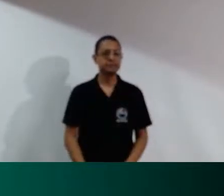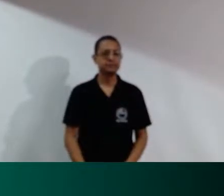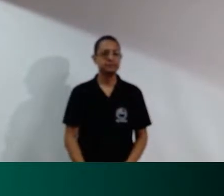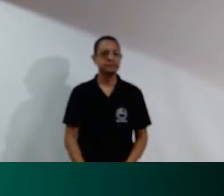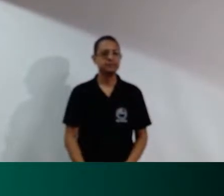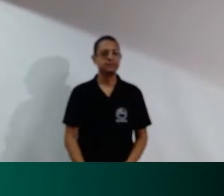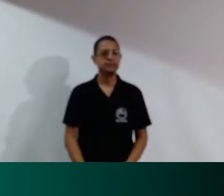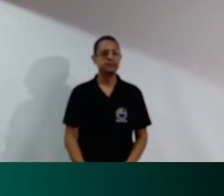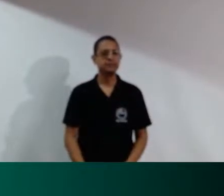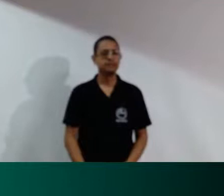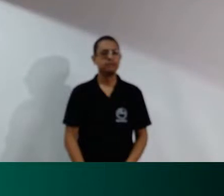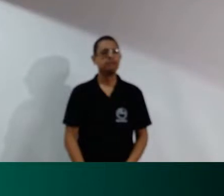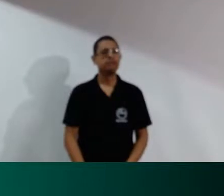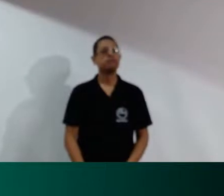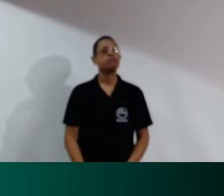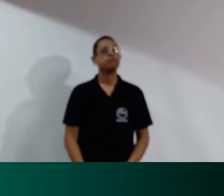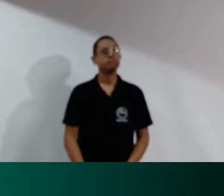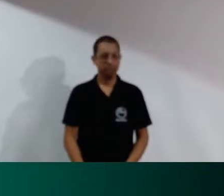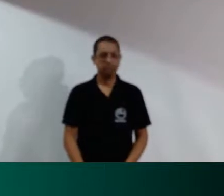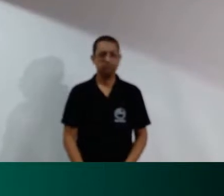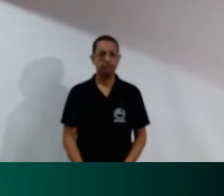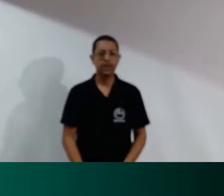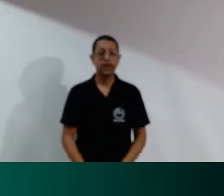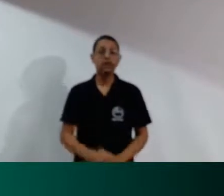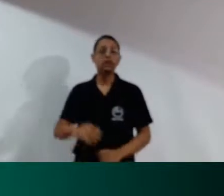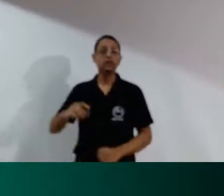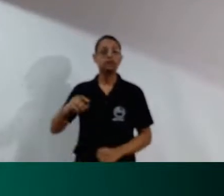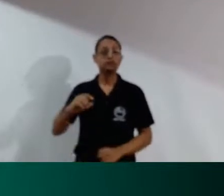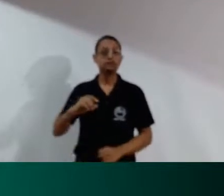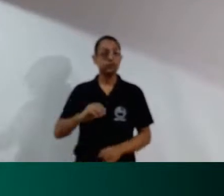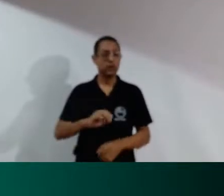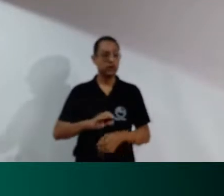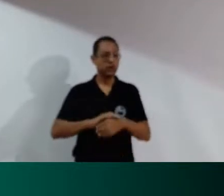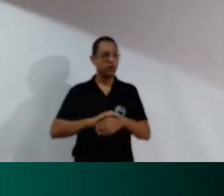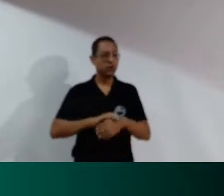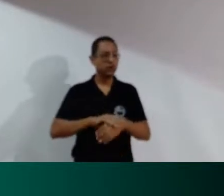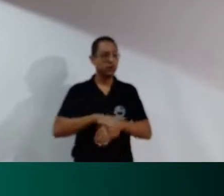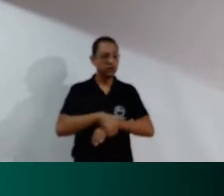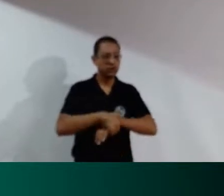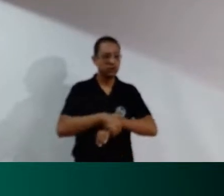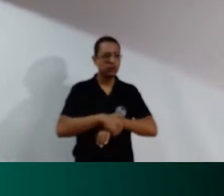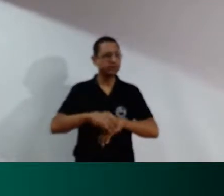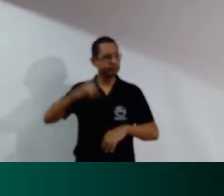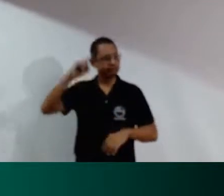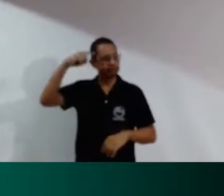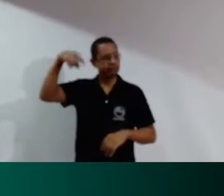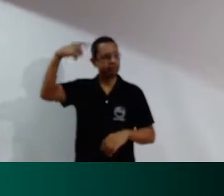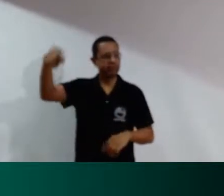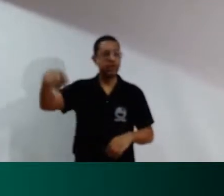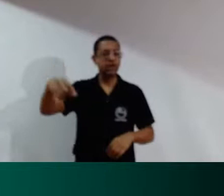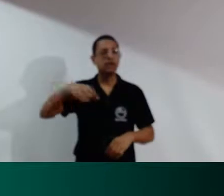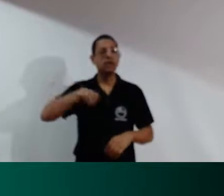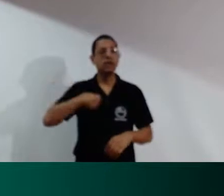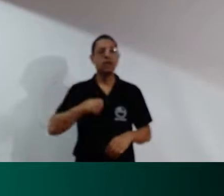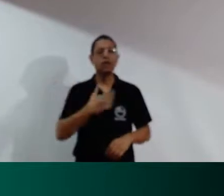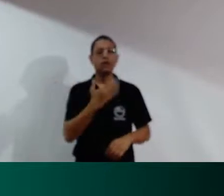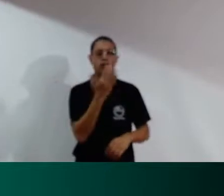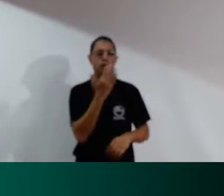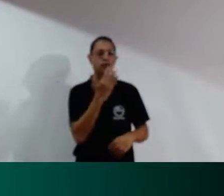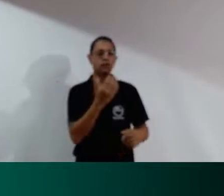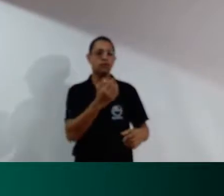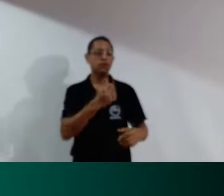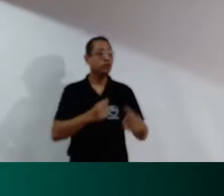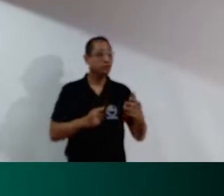coisa que toda noite eu vou como como a gente parece que a gente tá mais perto do que aparece né é toda a noite eu vou comprar caldo para minha mãe